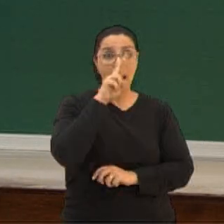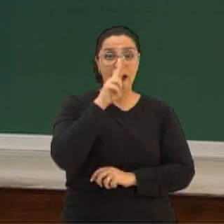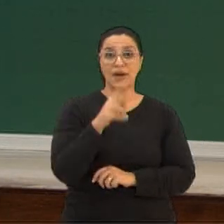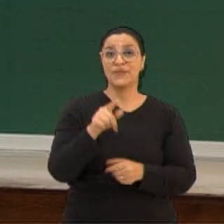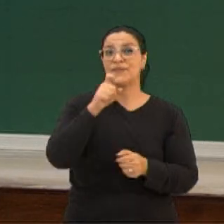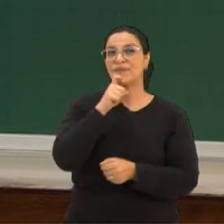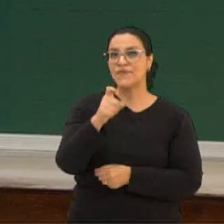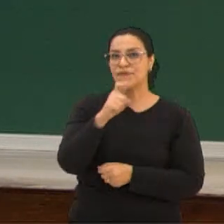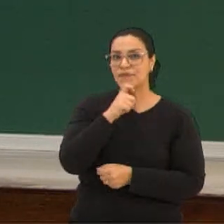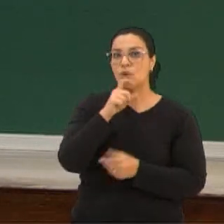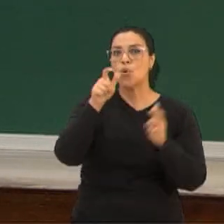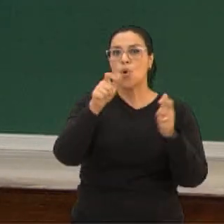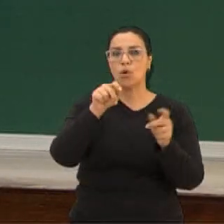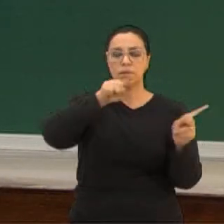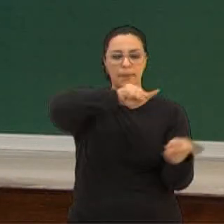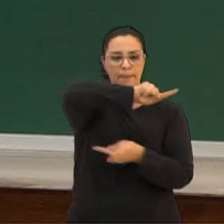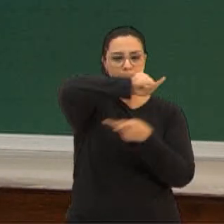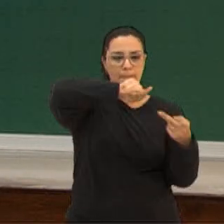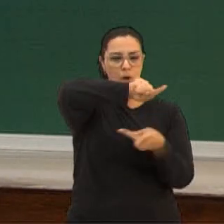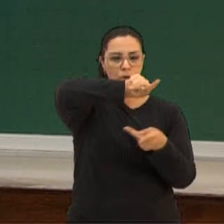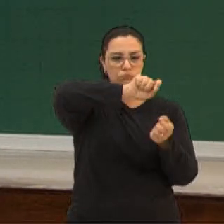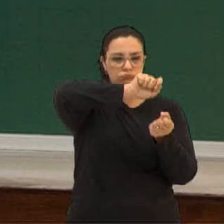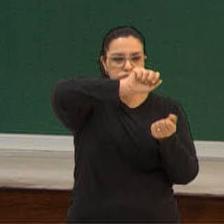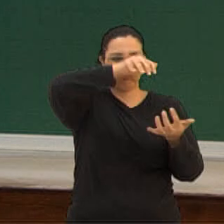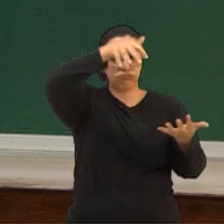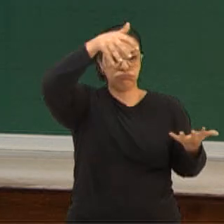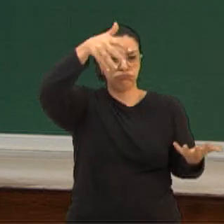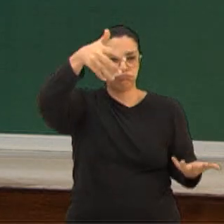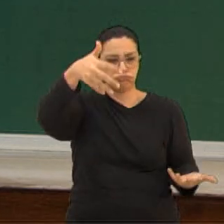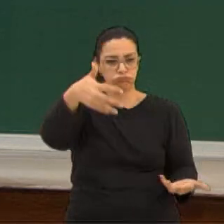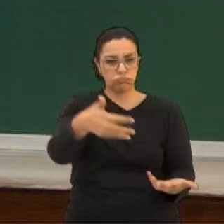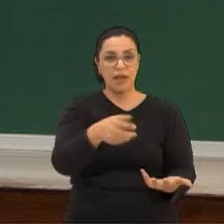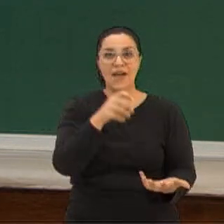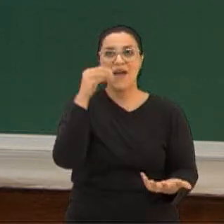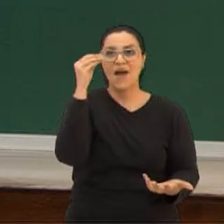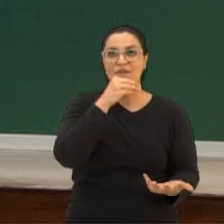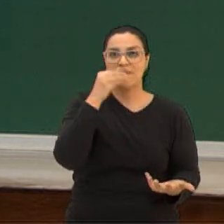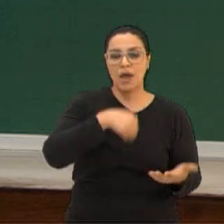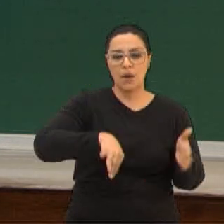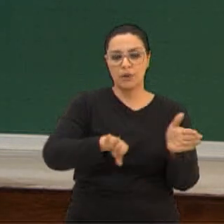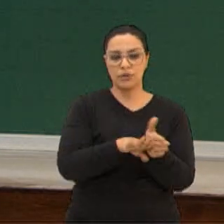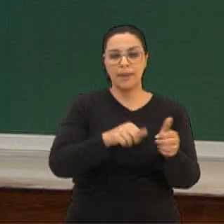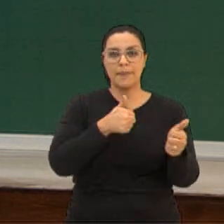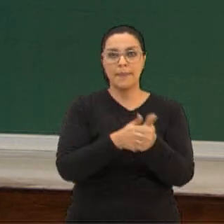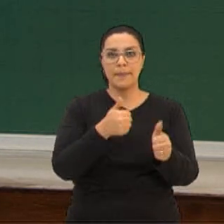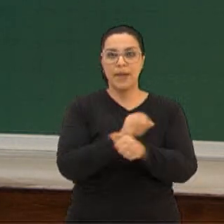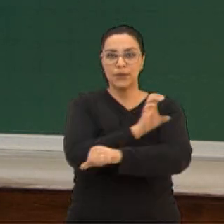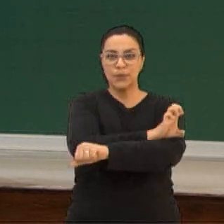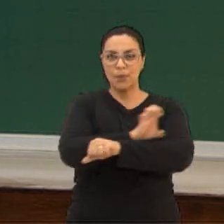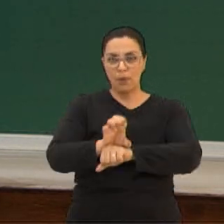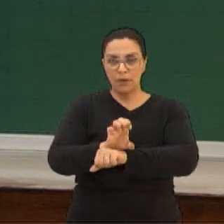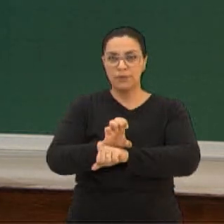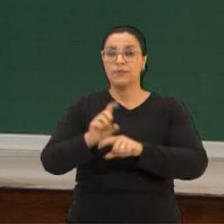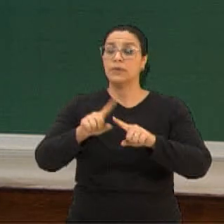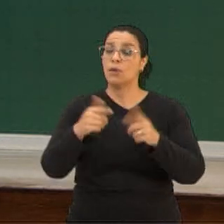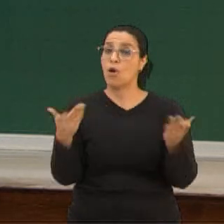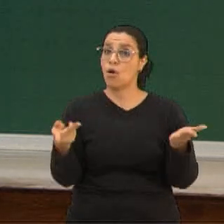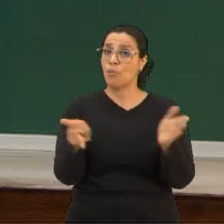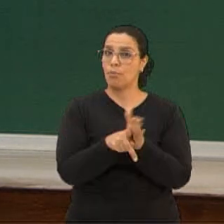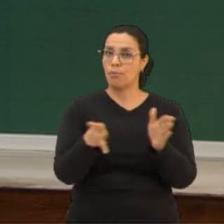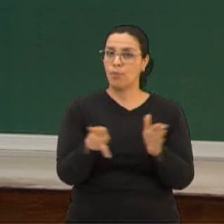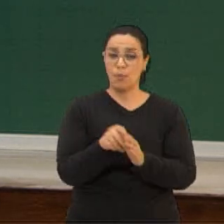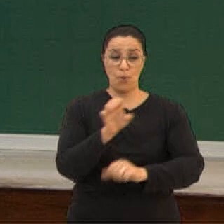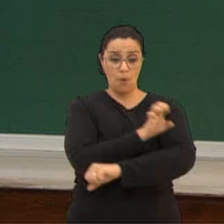fria, elas vão sair das regiões dos polos e vão perdendo força à medida que chegam próximas às regiões equatoriais. As massas